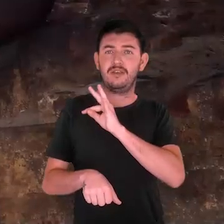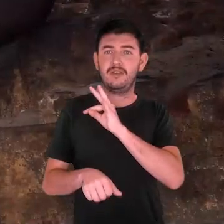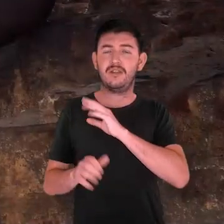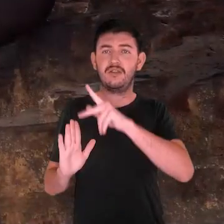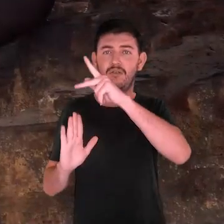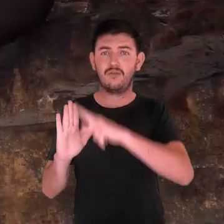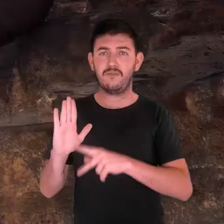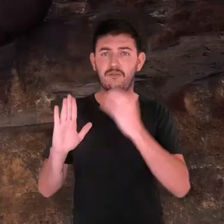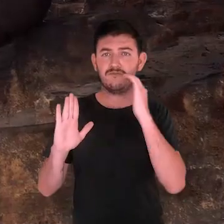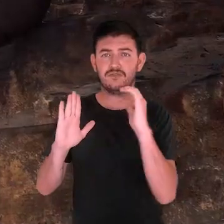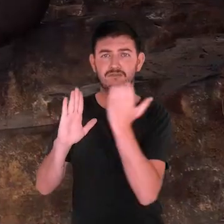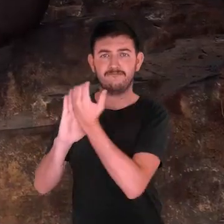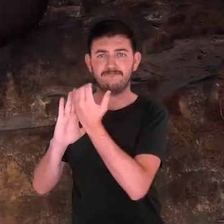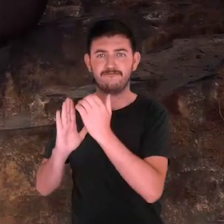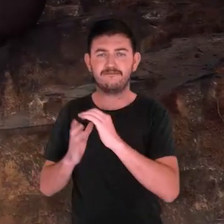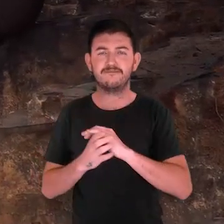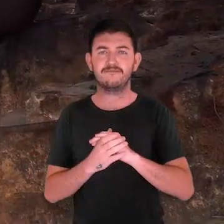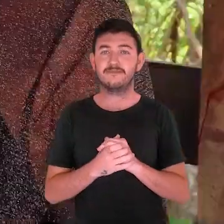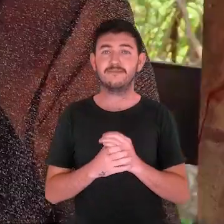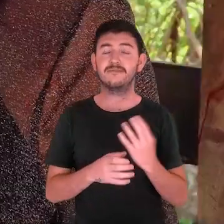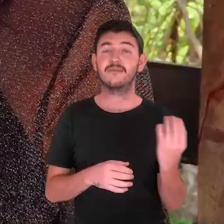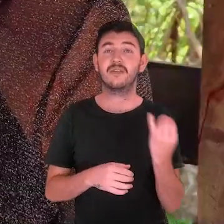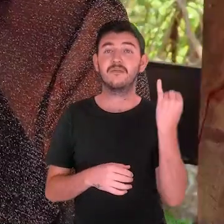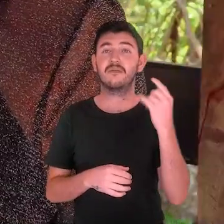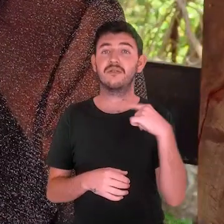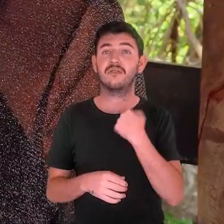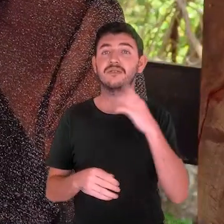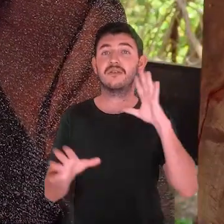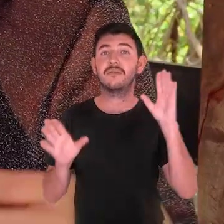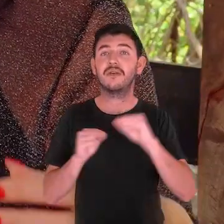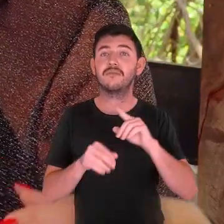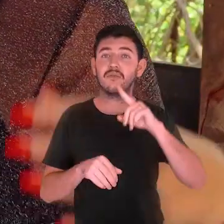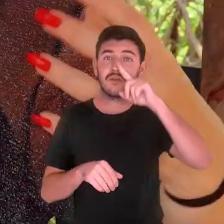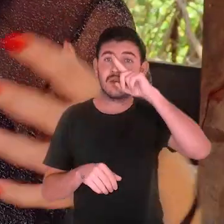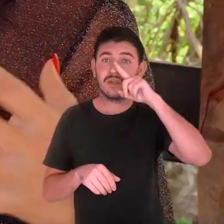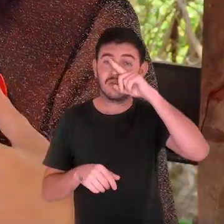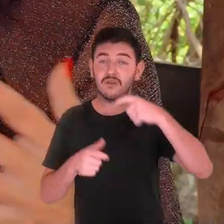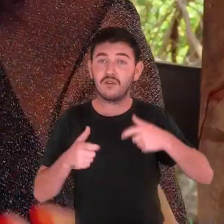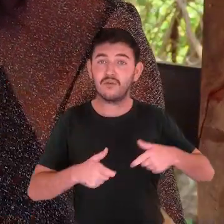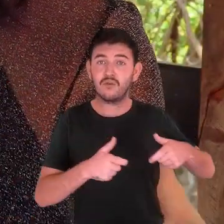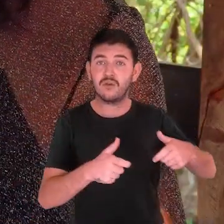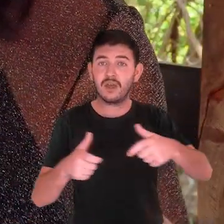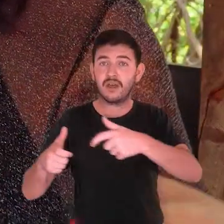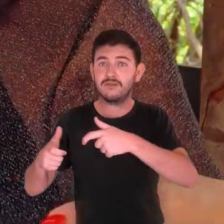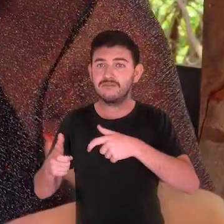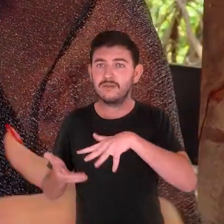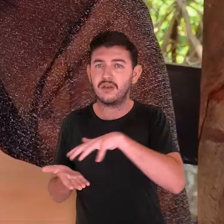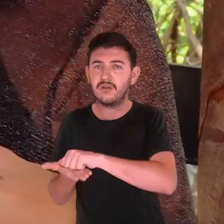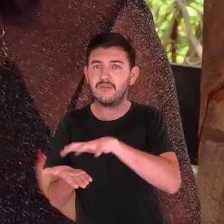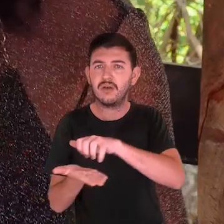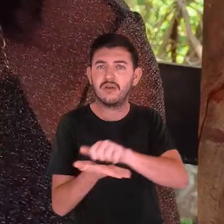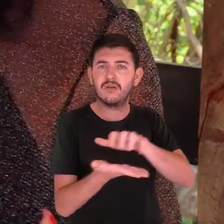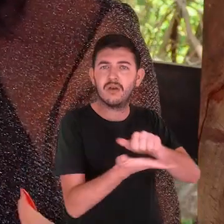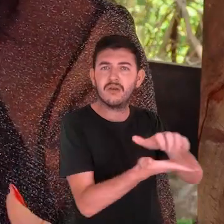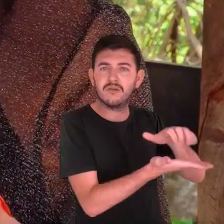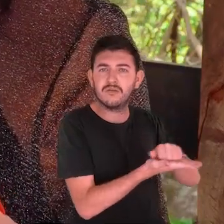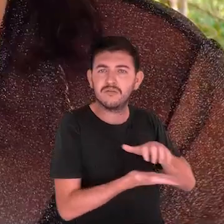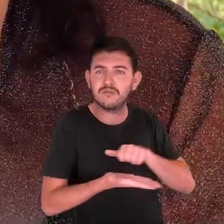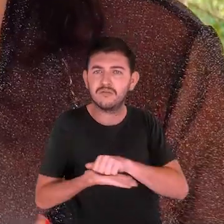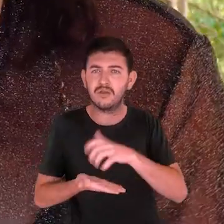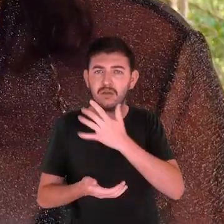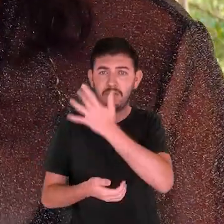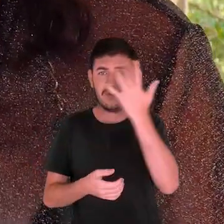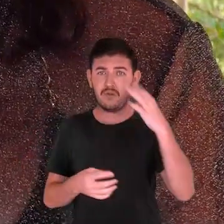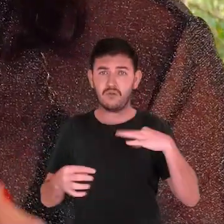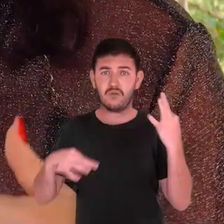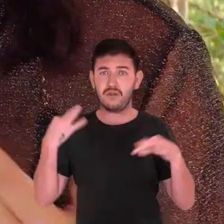geotécnica expedita, né, dentro do nosso projeto. Isso é muito importante, né? Esse ter a noção desse risco e a delimitação das áreas, porque